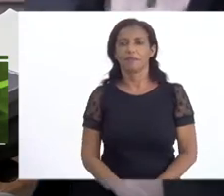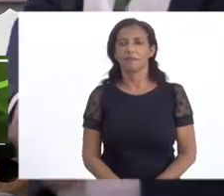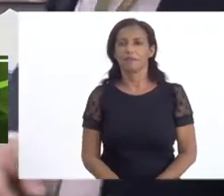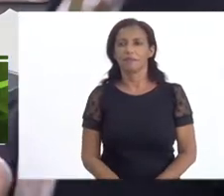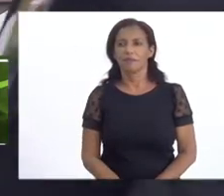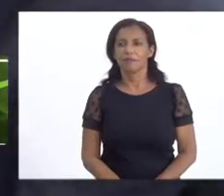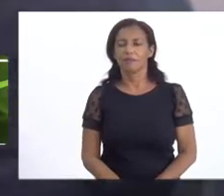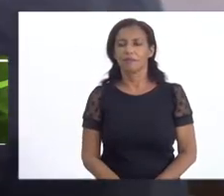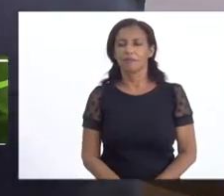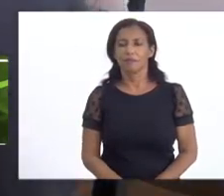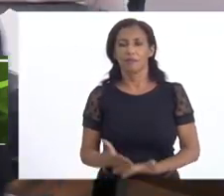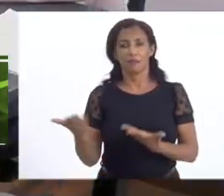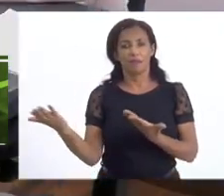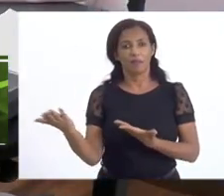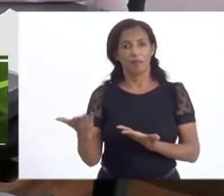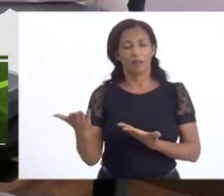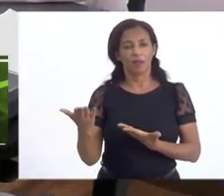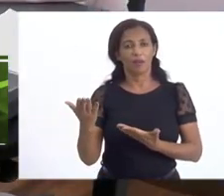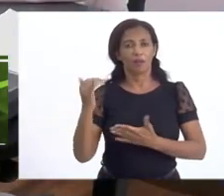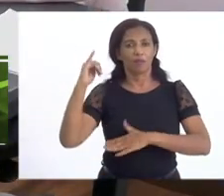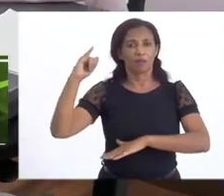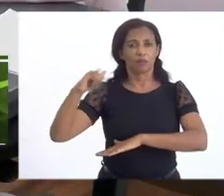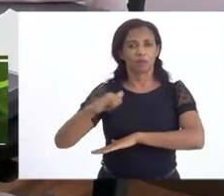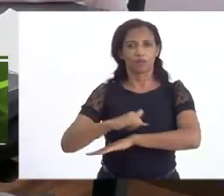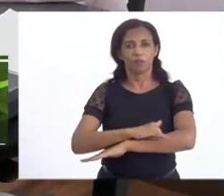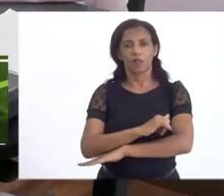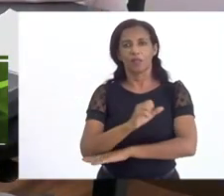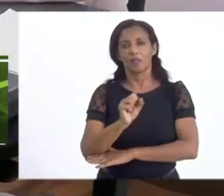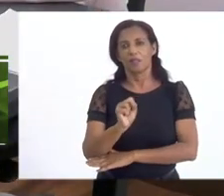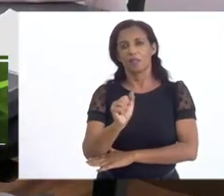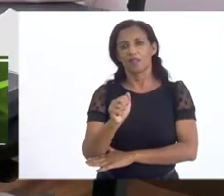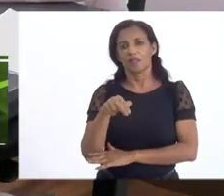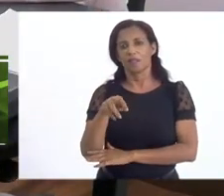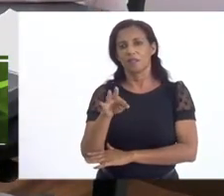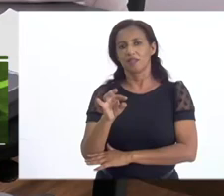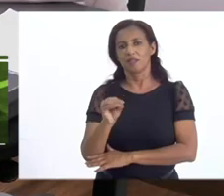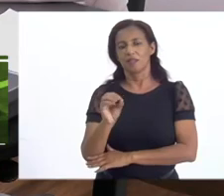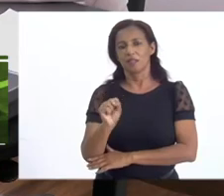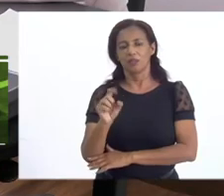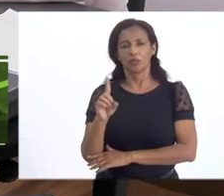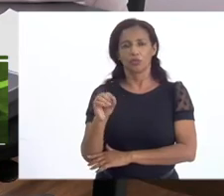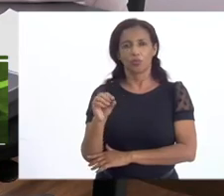Agora eu vou para as considerações finais do aeroporto Santos Dumont.